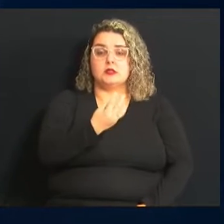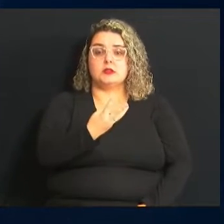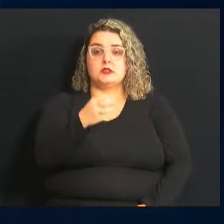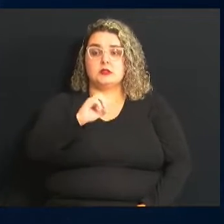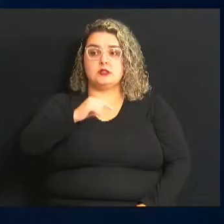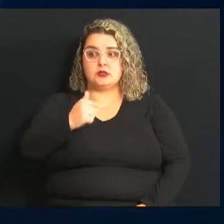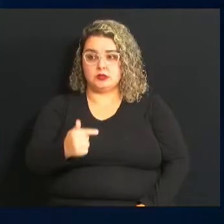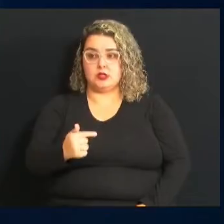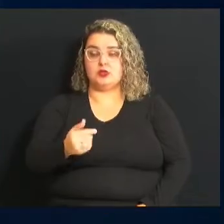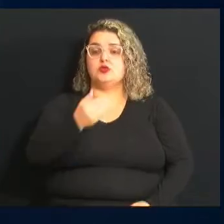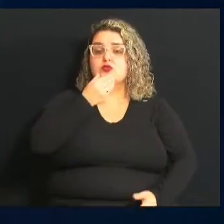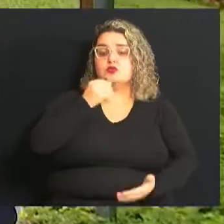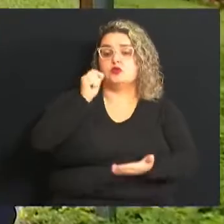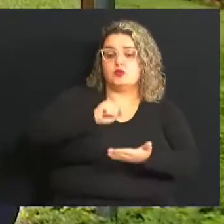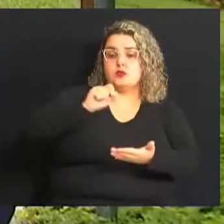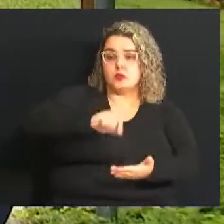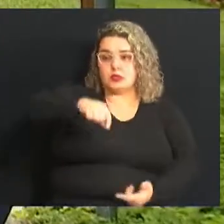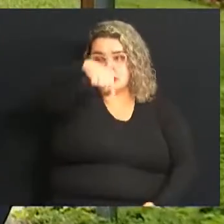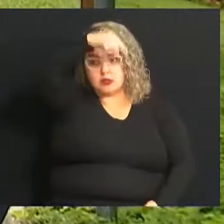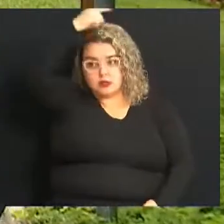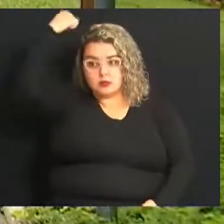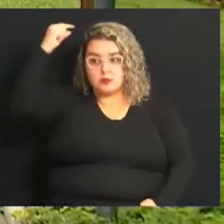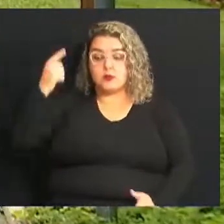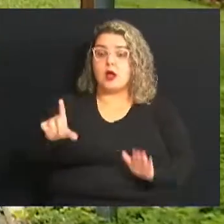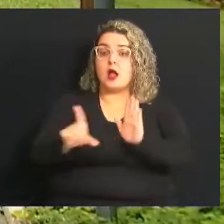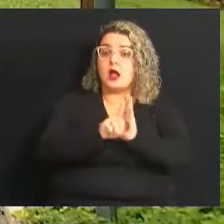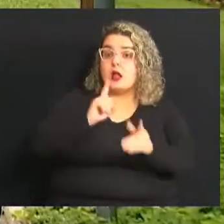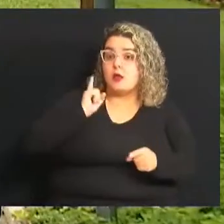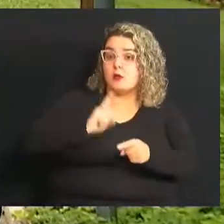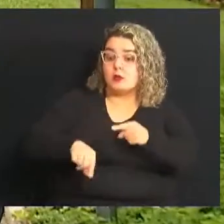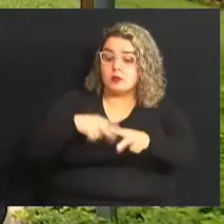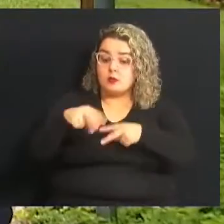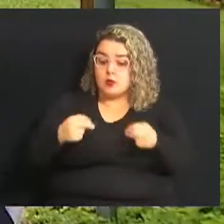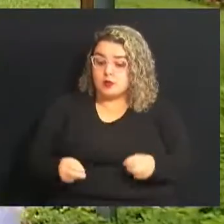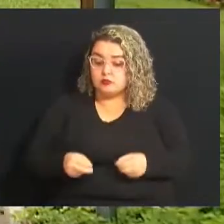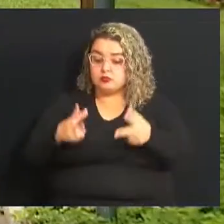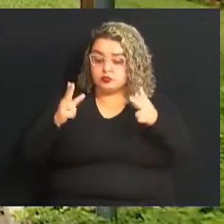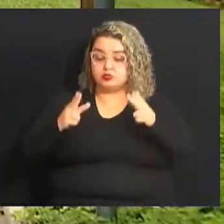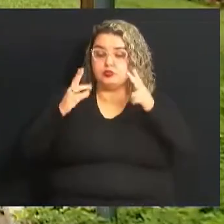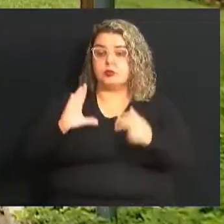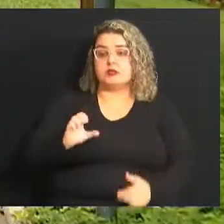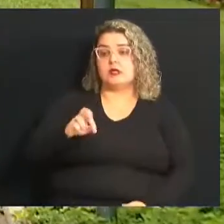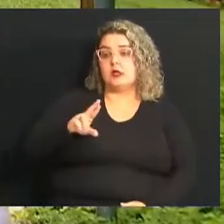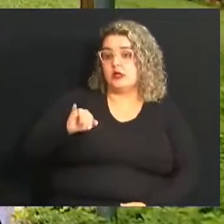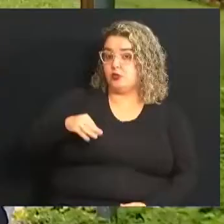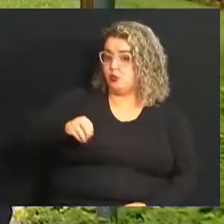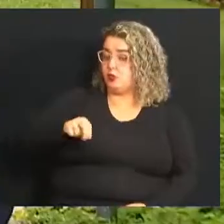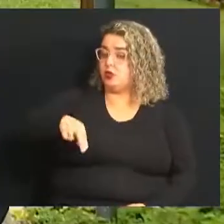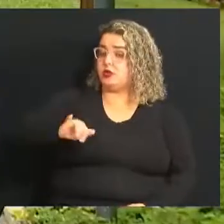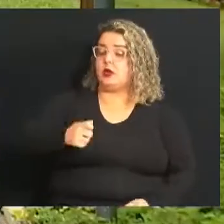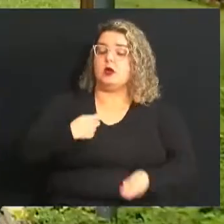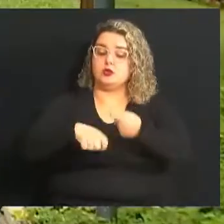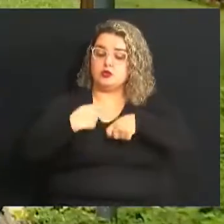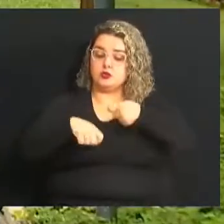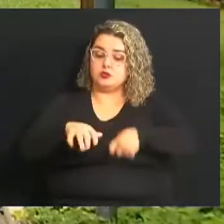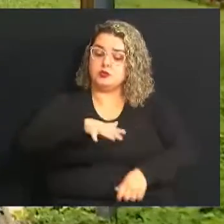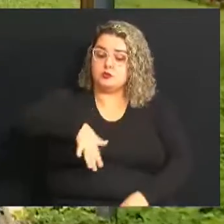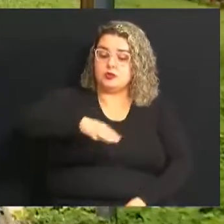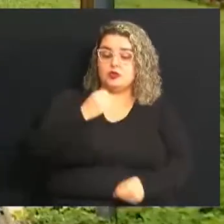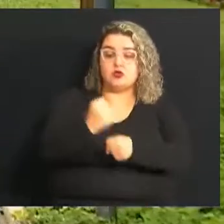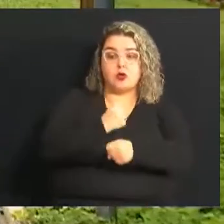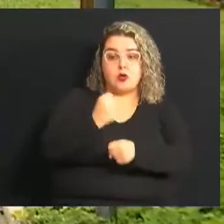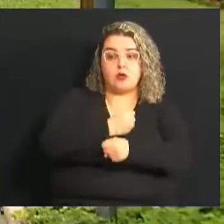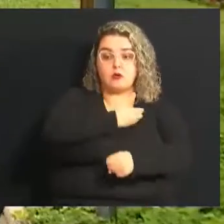autoria do vereador Paulo Gaspar. A lei proíbe a inauguração cerimonial por parte da administração pública de obras públicas